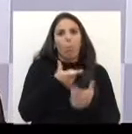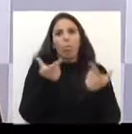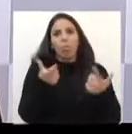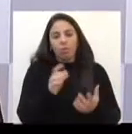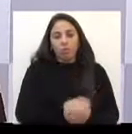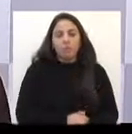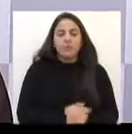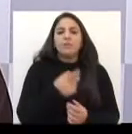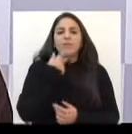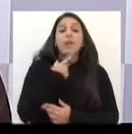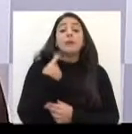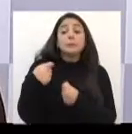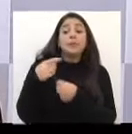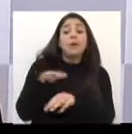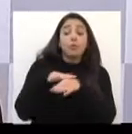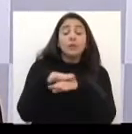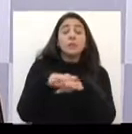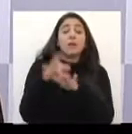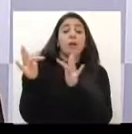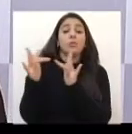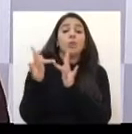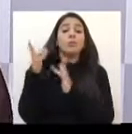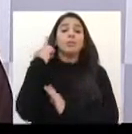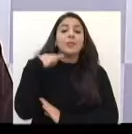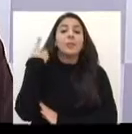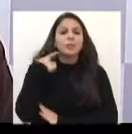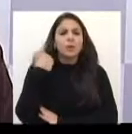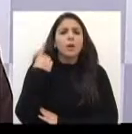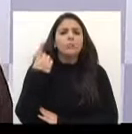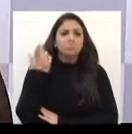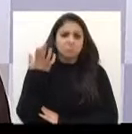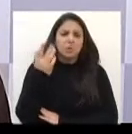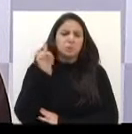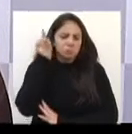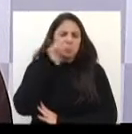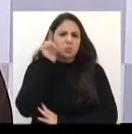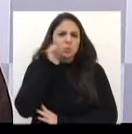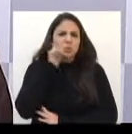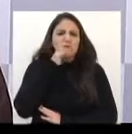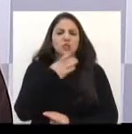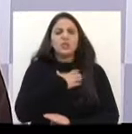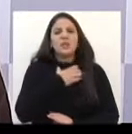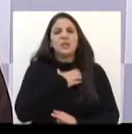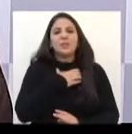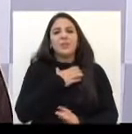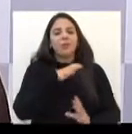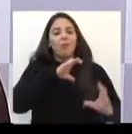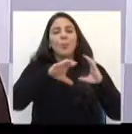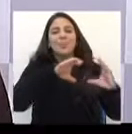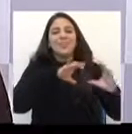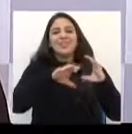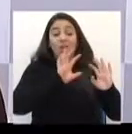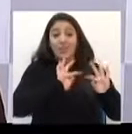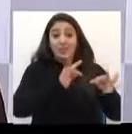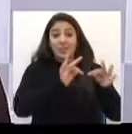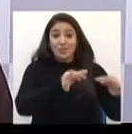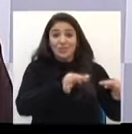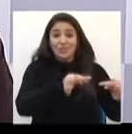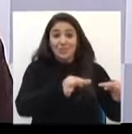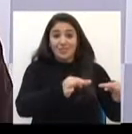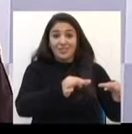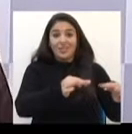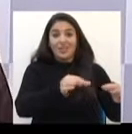buscar uma emenda. Eu já provei que a gente consegue as emendas através dos meios de comunicação, a tecnologia nos permite falar com o